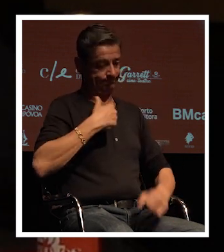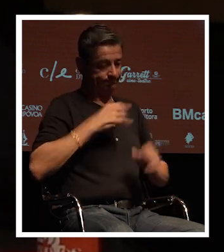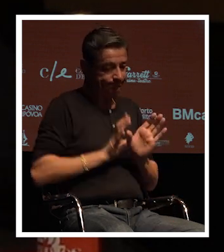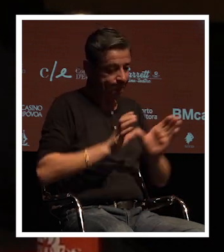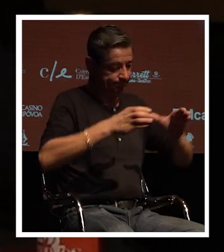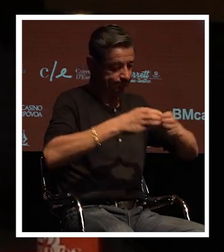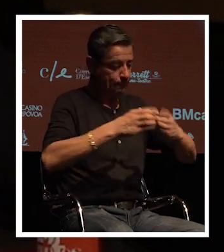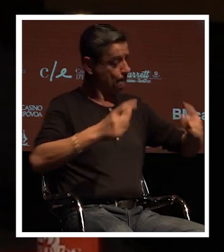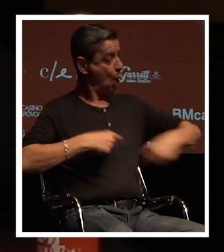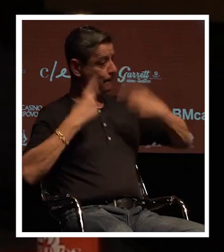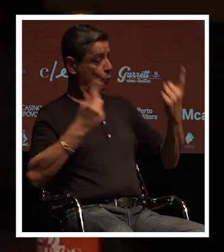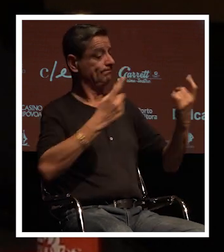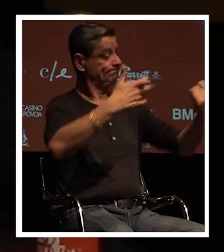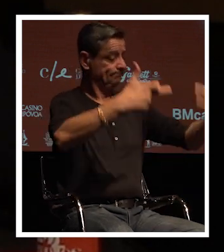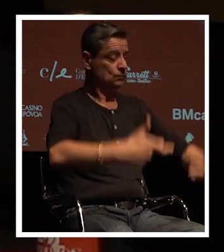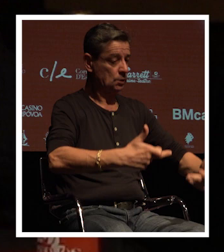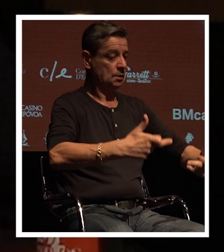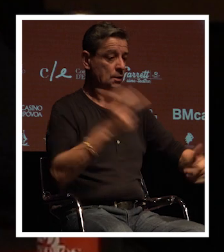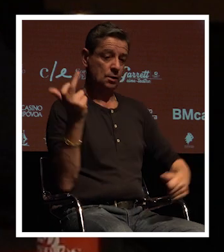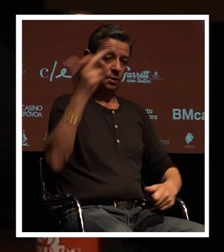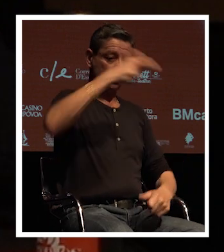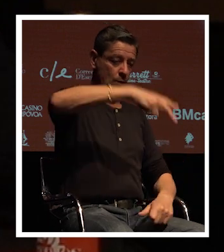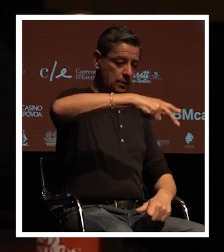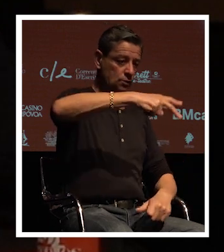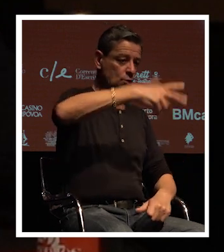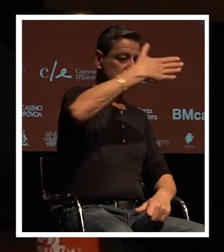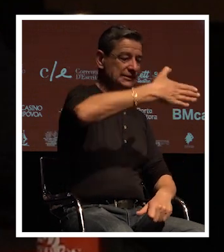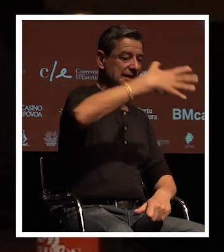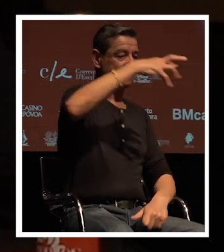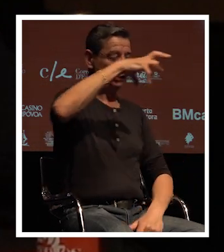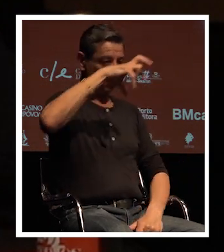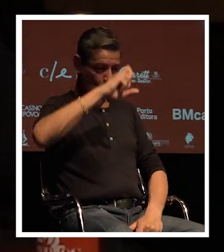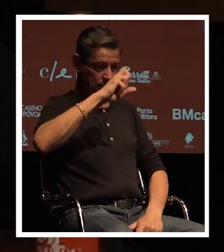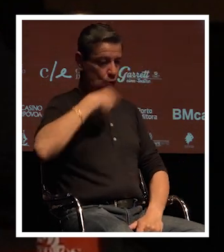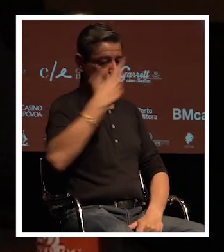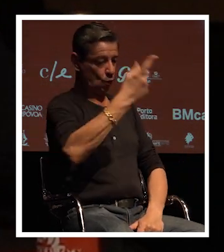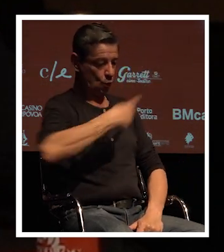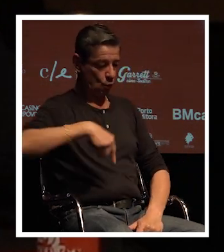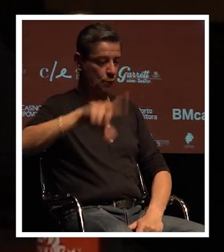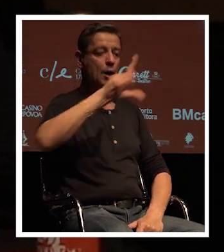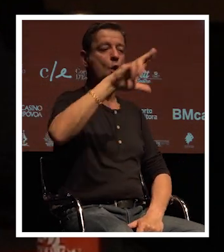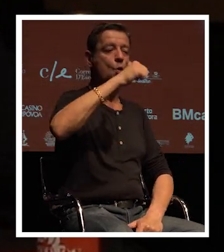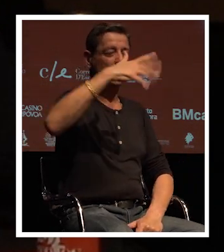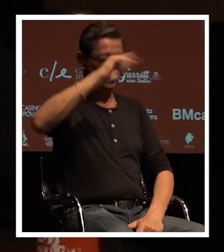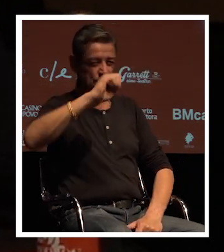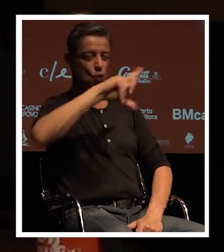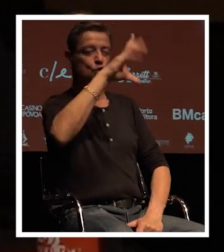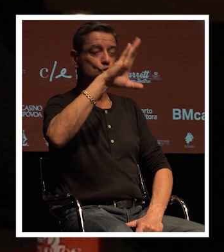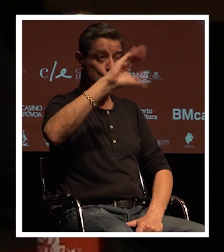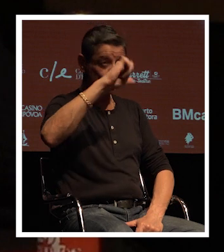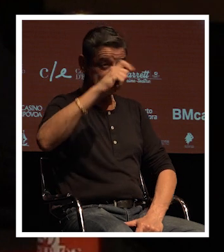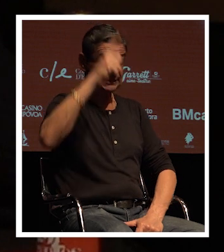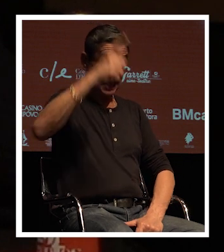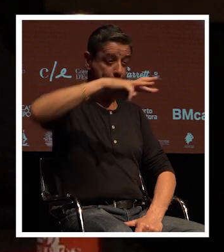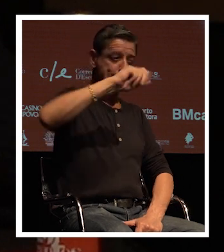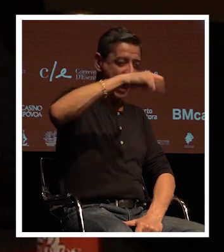próprio eh quando veio o ma de 68 nós eu o luí cí o Zé Mário